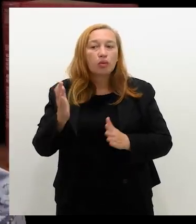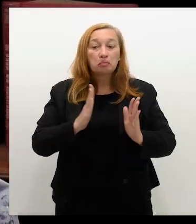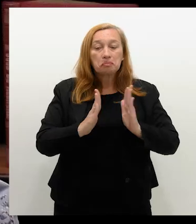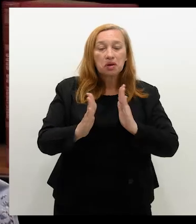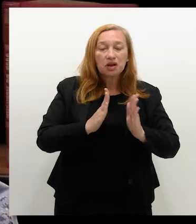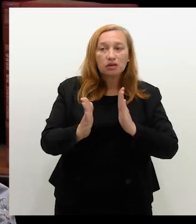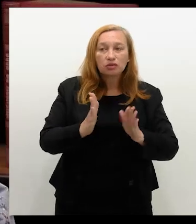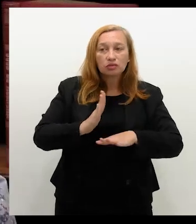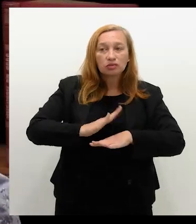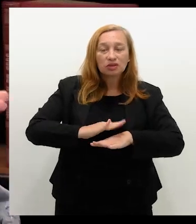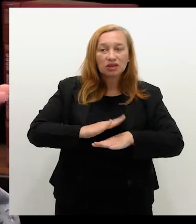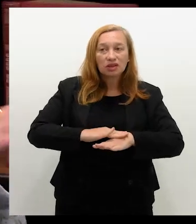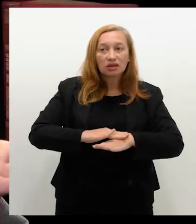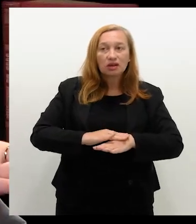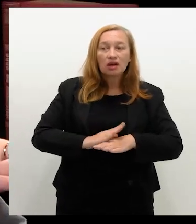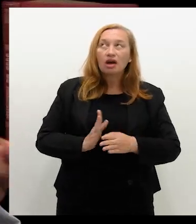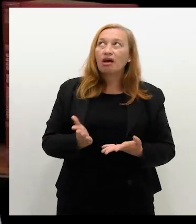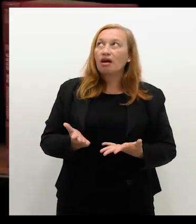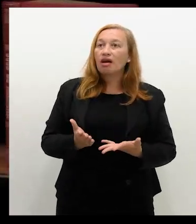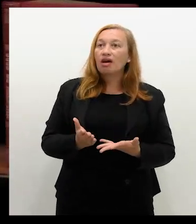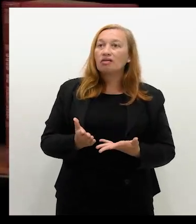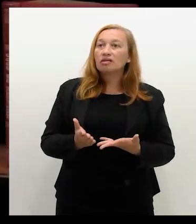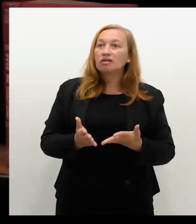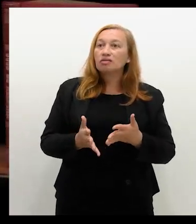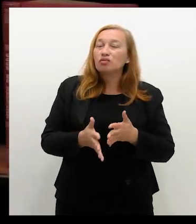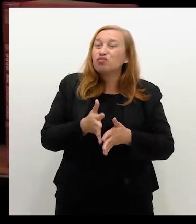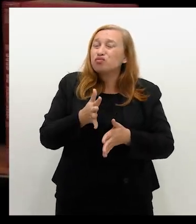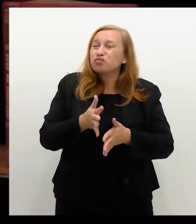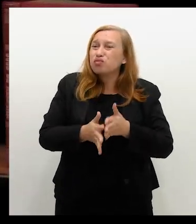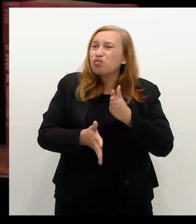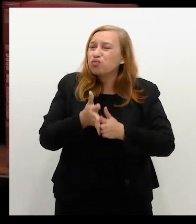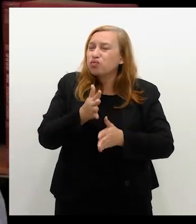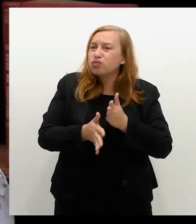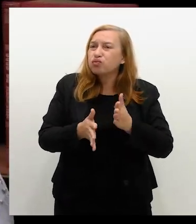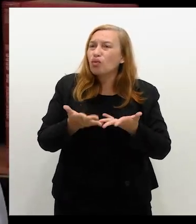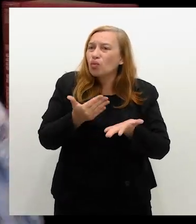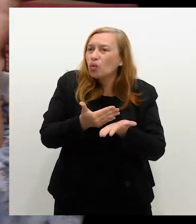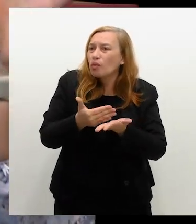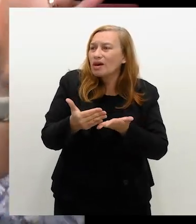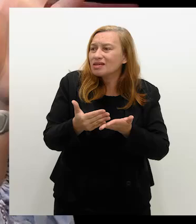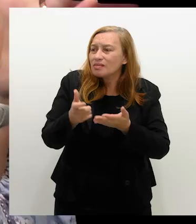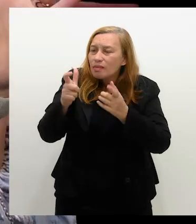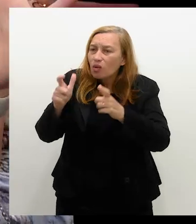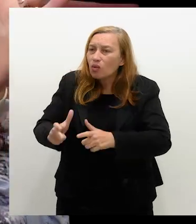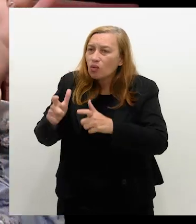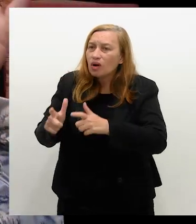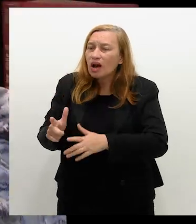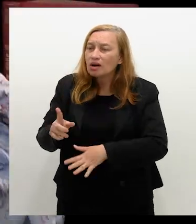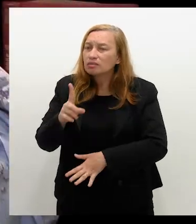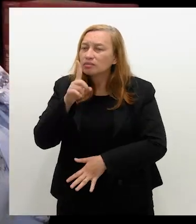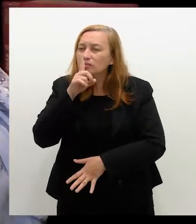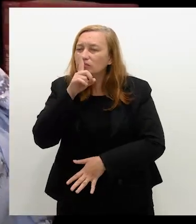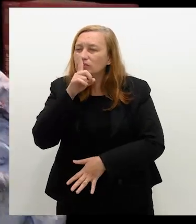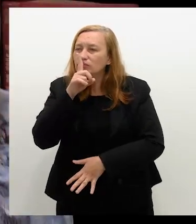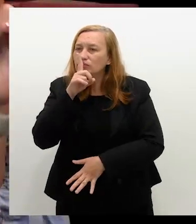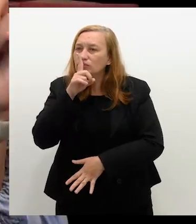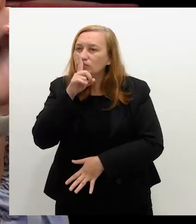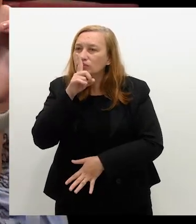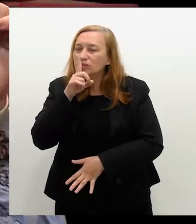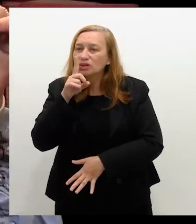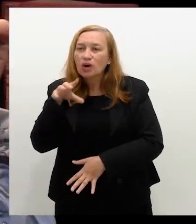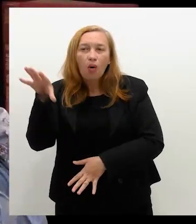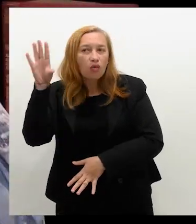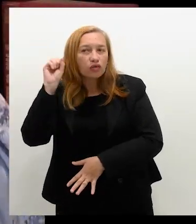tempo, ela causa o que a gente chama de fadiga auditiva, que é quando a gente começa a ir para um lugar silencioso e a gente vê que a gente está tendo